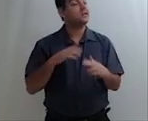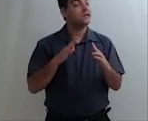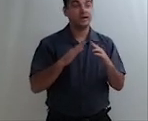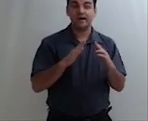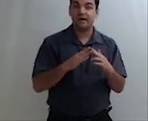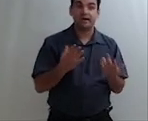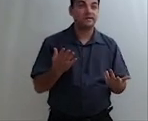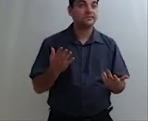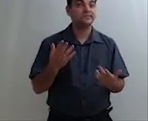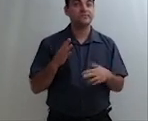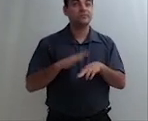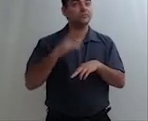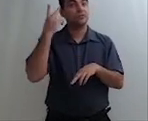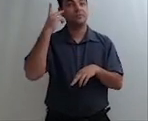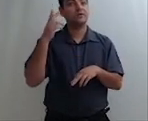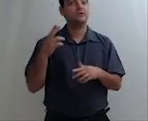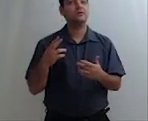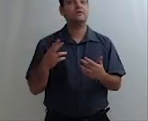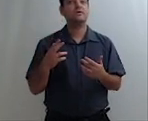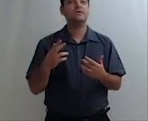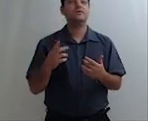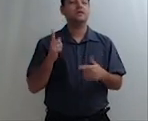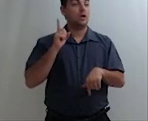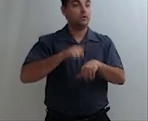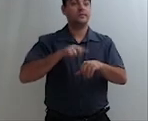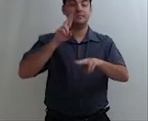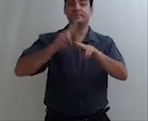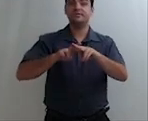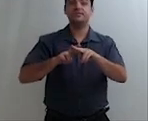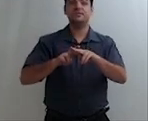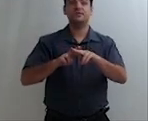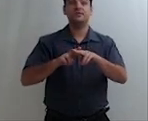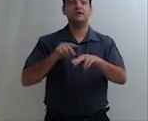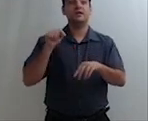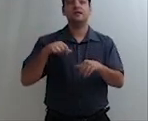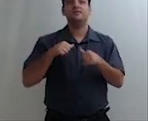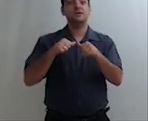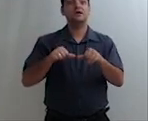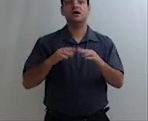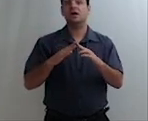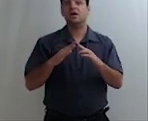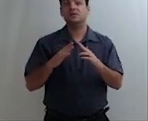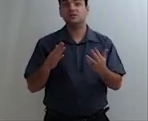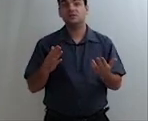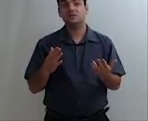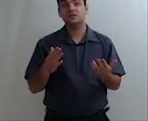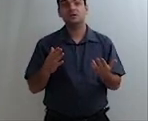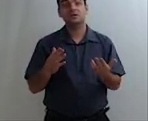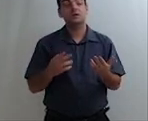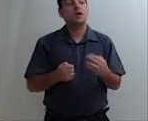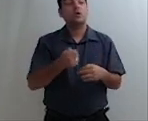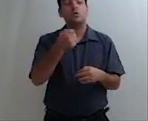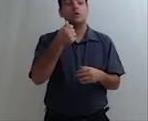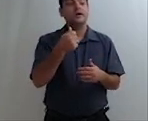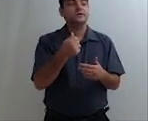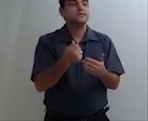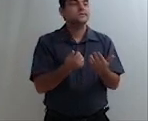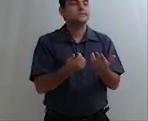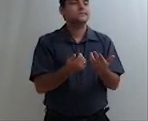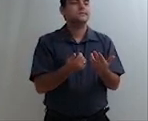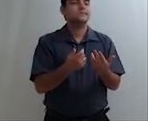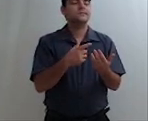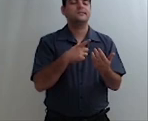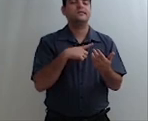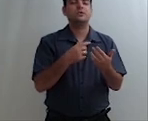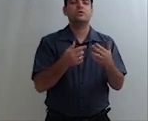momento da prisão estava em trâmite né na abertura da sua eh microempresa individual nunca se envolveu em